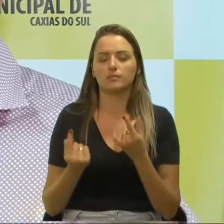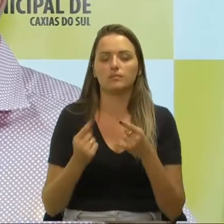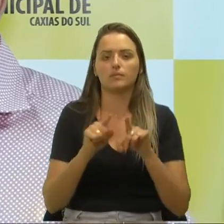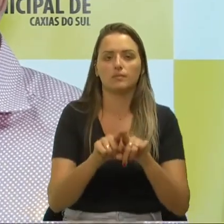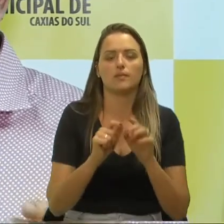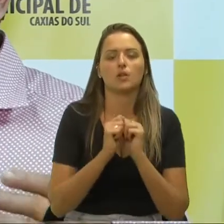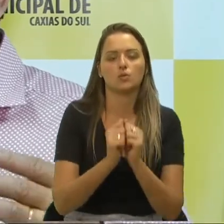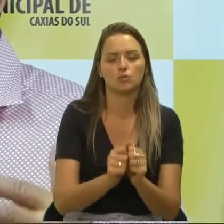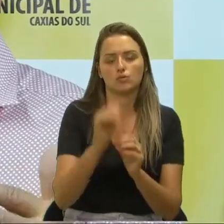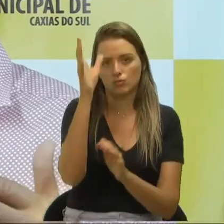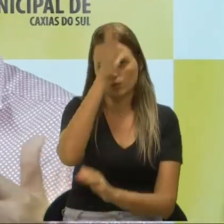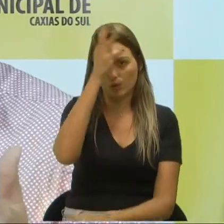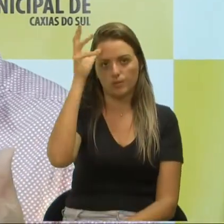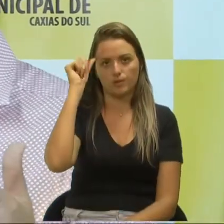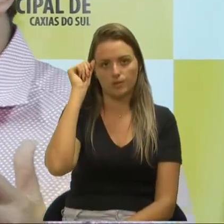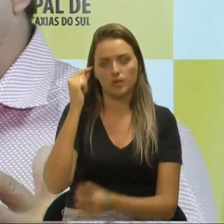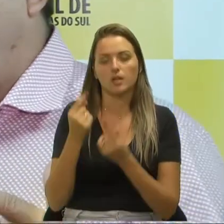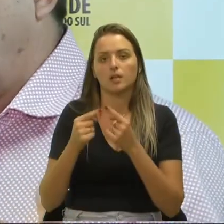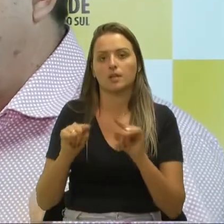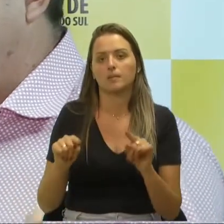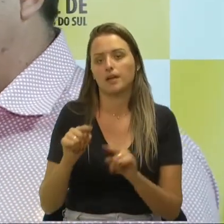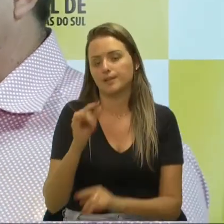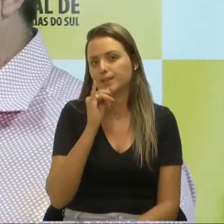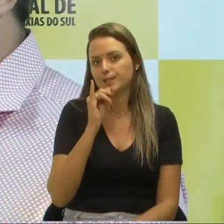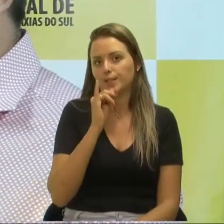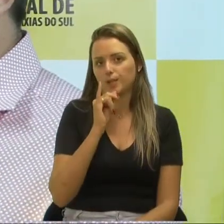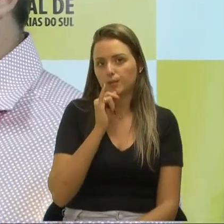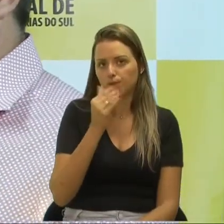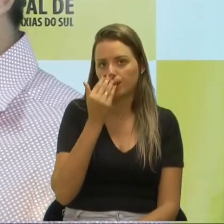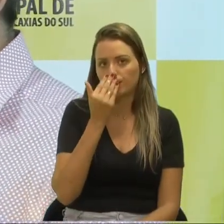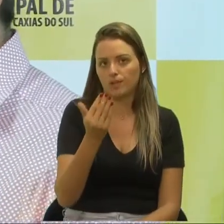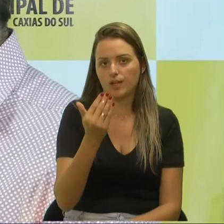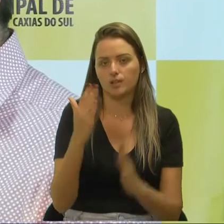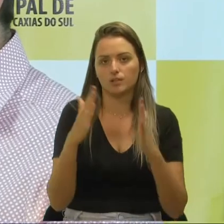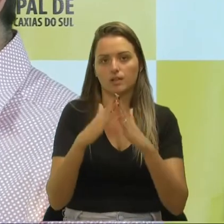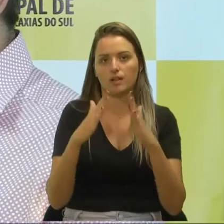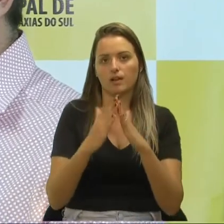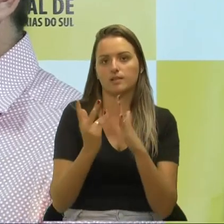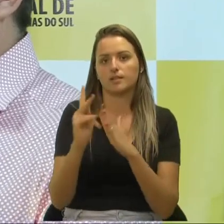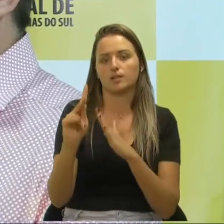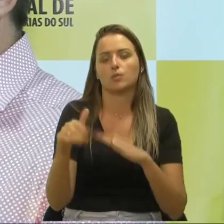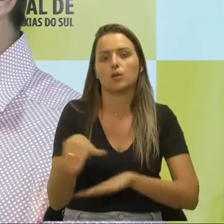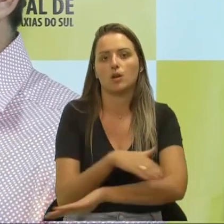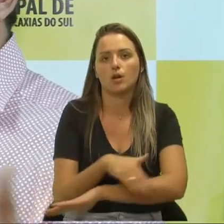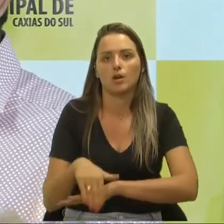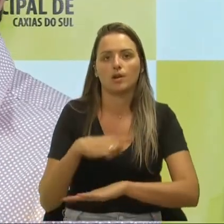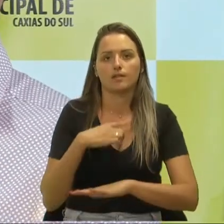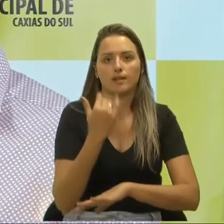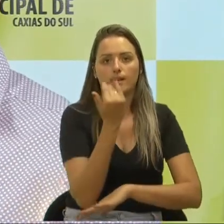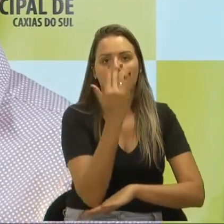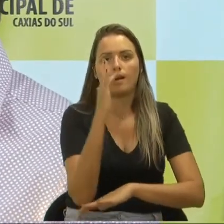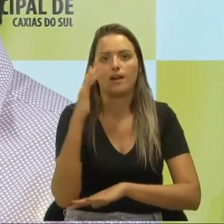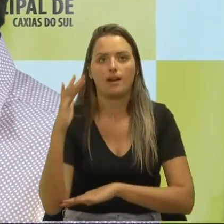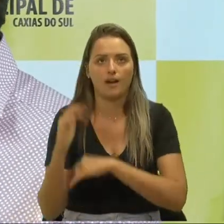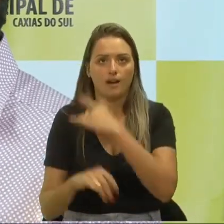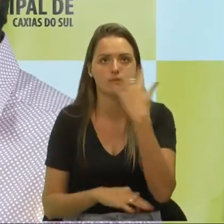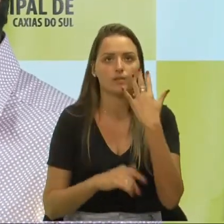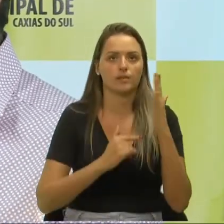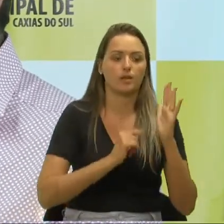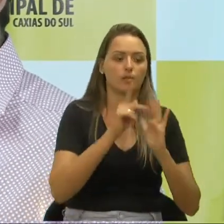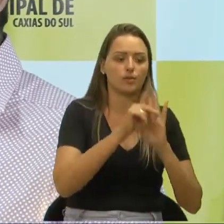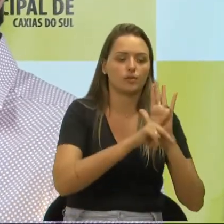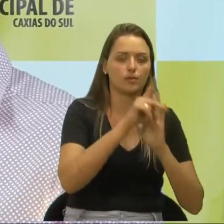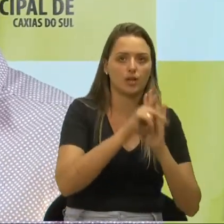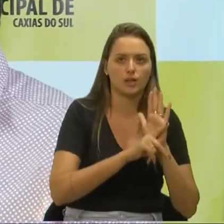junto do município. Porém, na frente da, muitas vezes na frente, na sua rua, tem uma arvorezinha, tem projeto de lei também